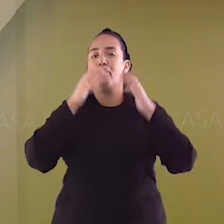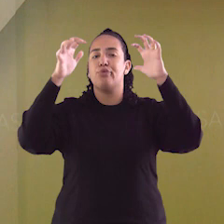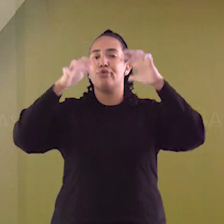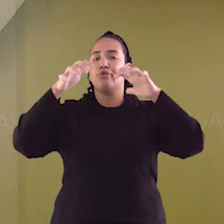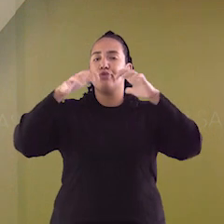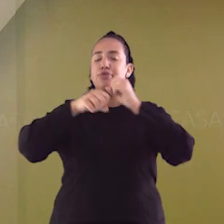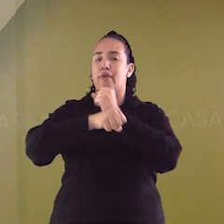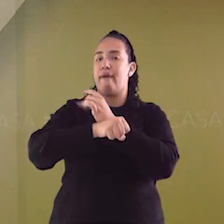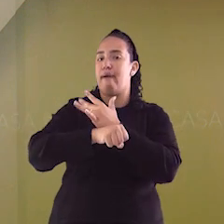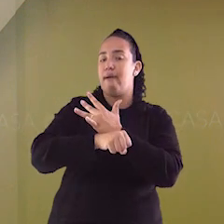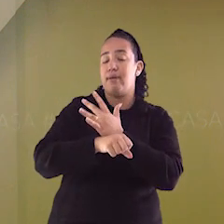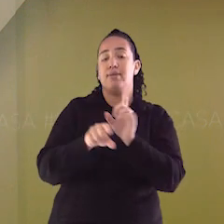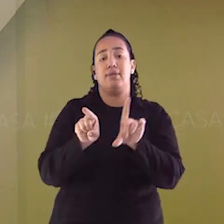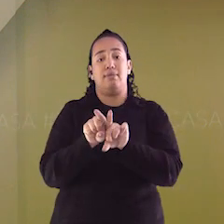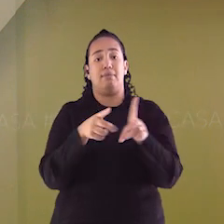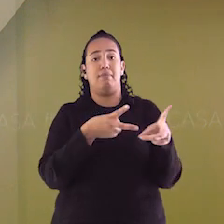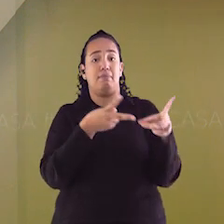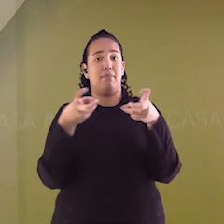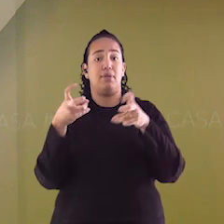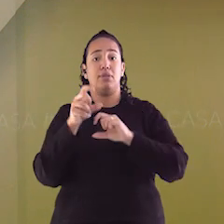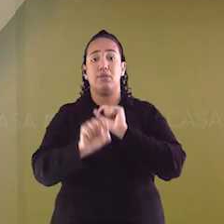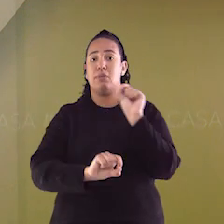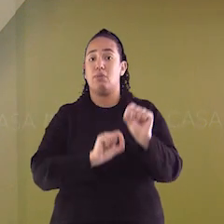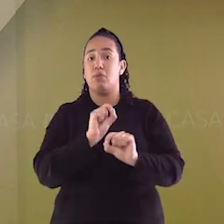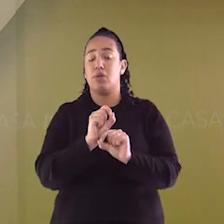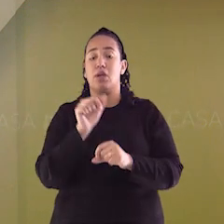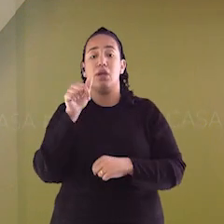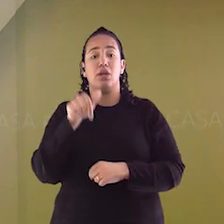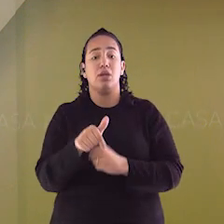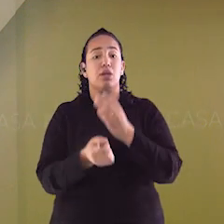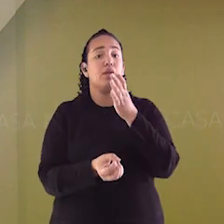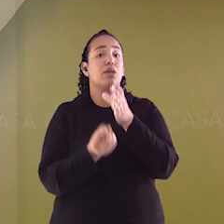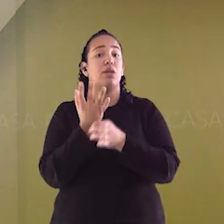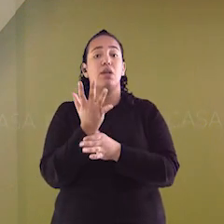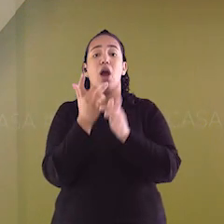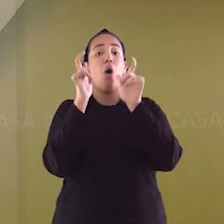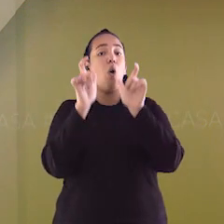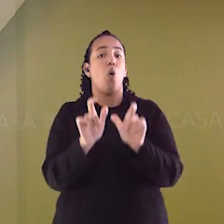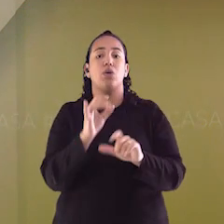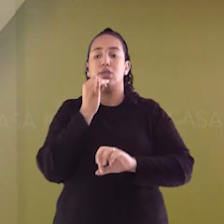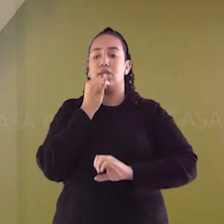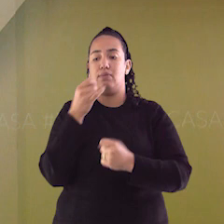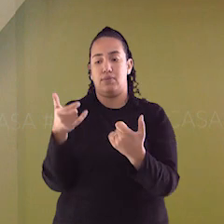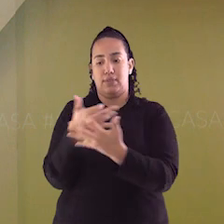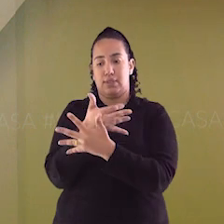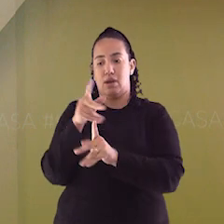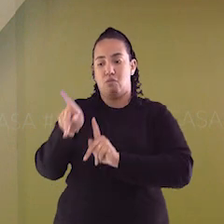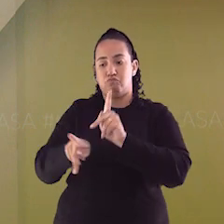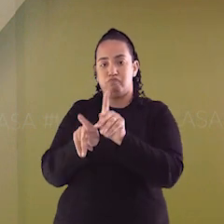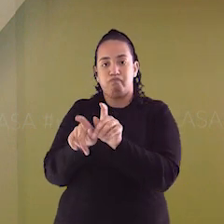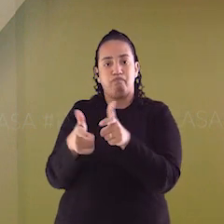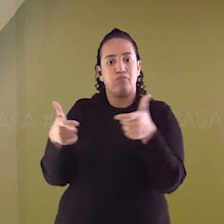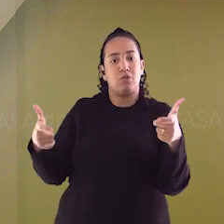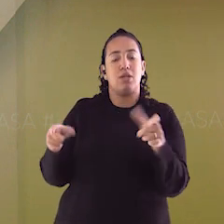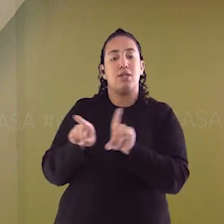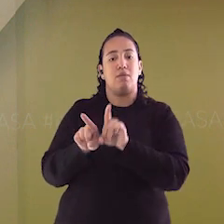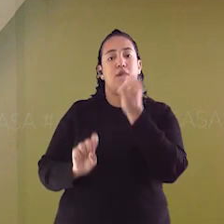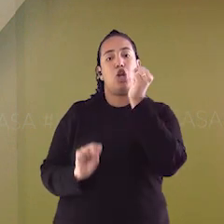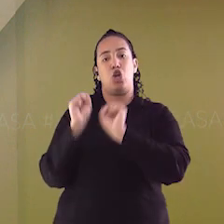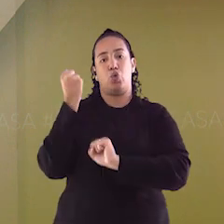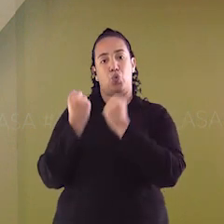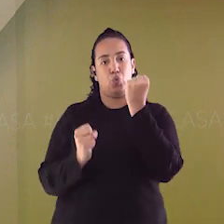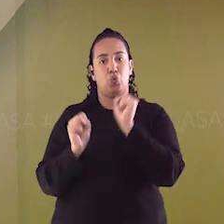ácida e percebemos que é ocasionada principalmente em cidades muito povoadas e